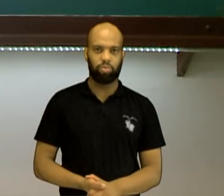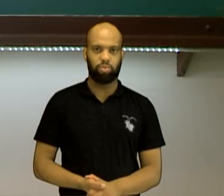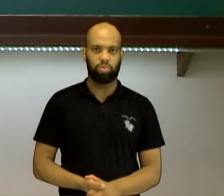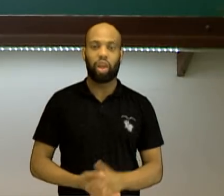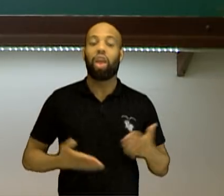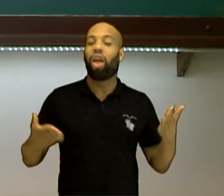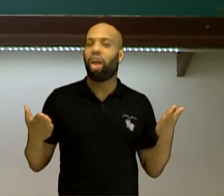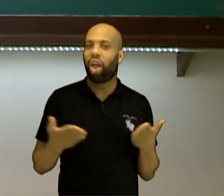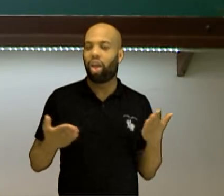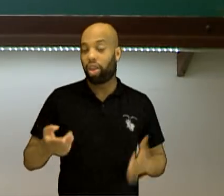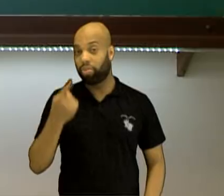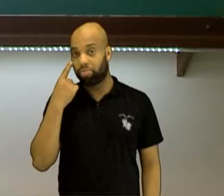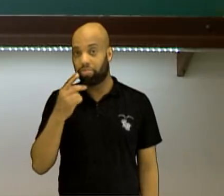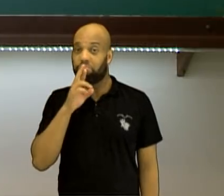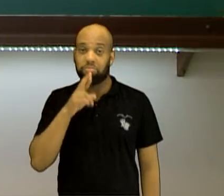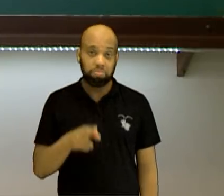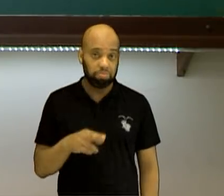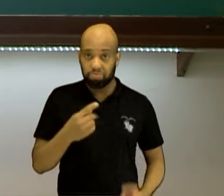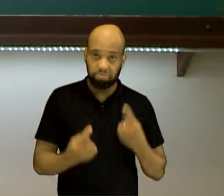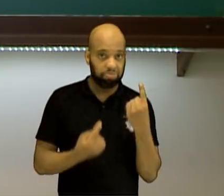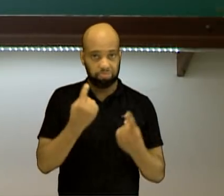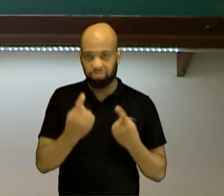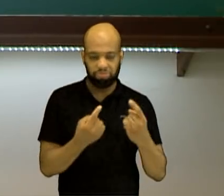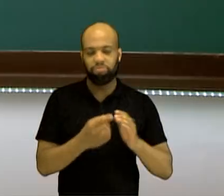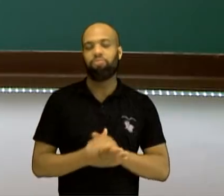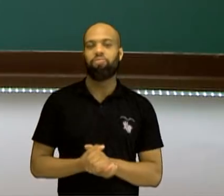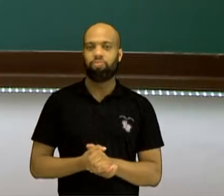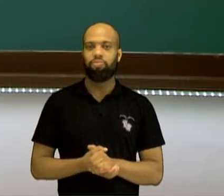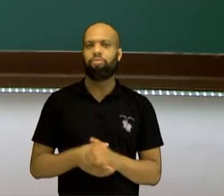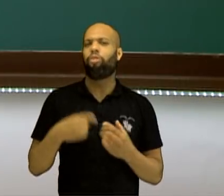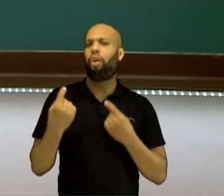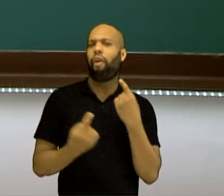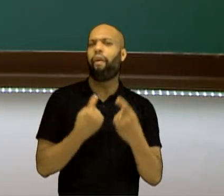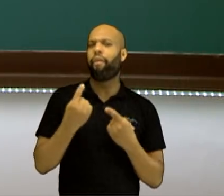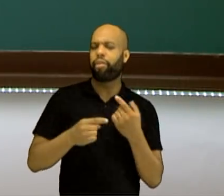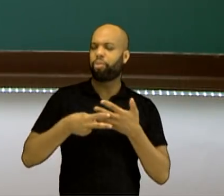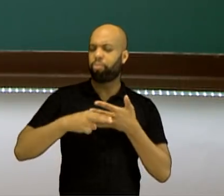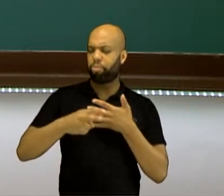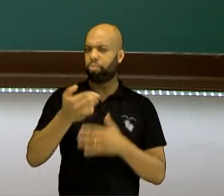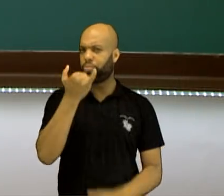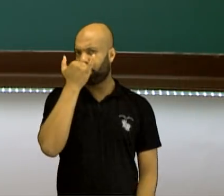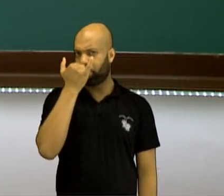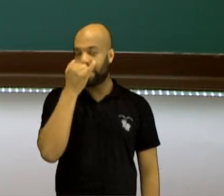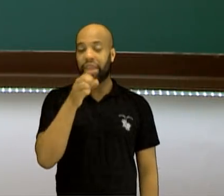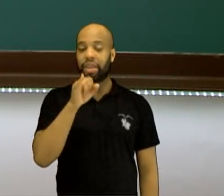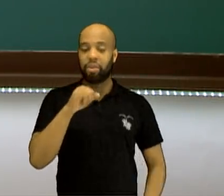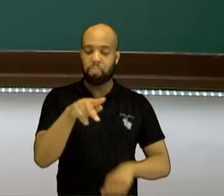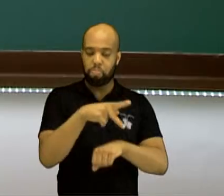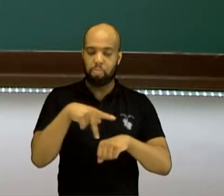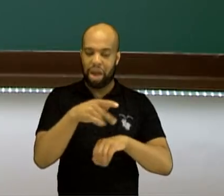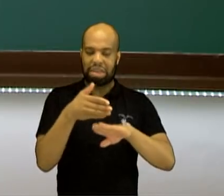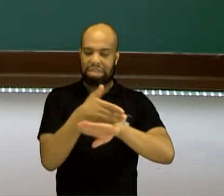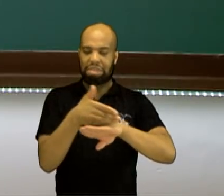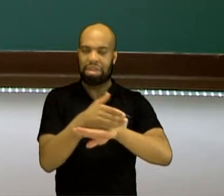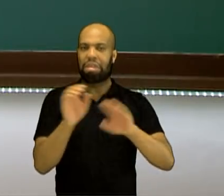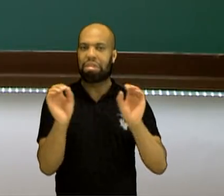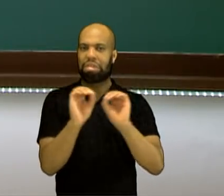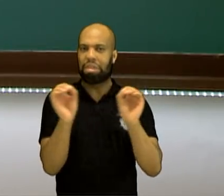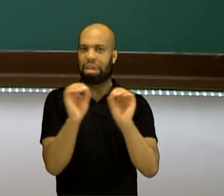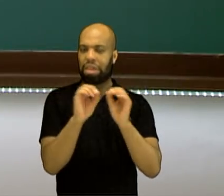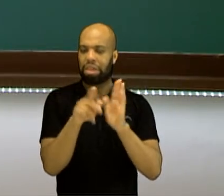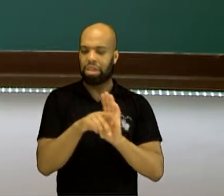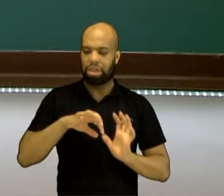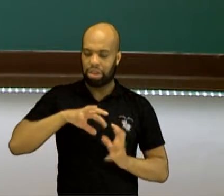Então vamos lá, pessoal, vamos verificar aí, né, quais seriam as consequências para os países ou algum país que não se